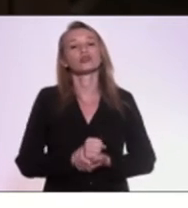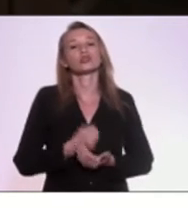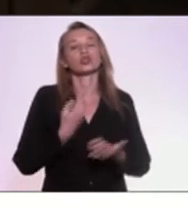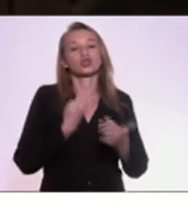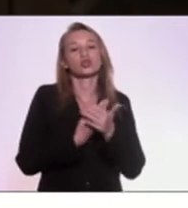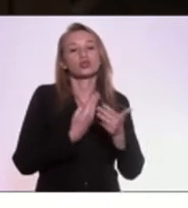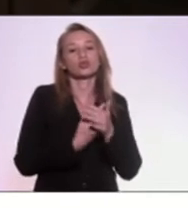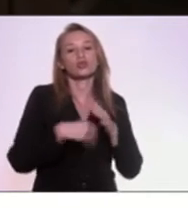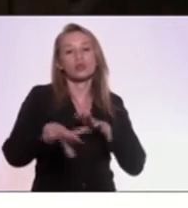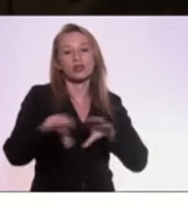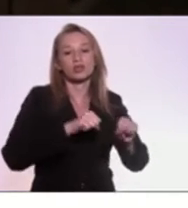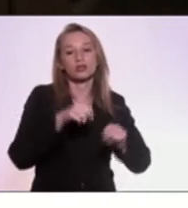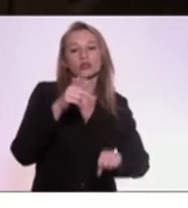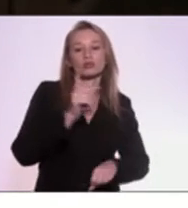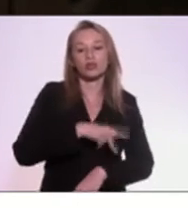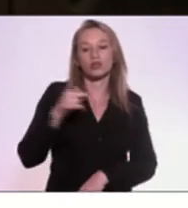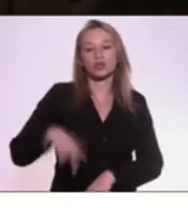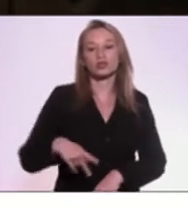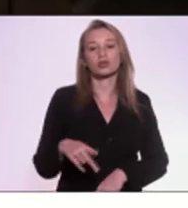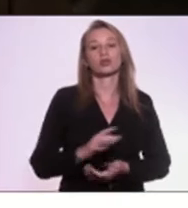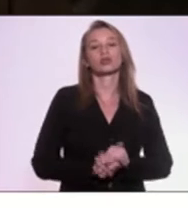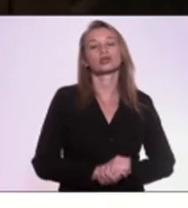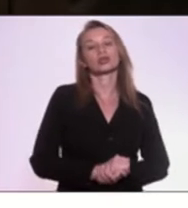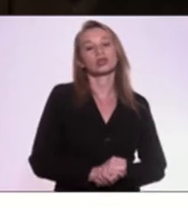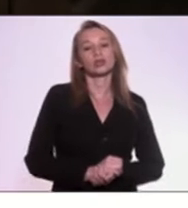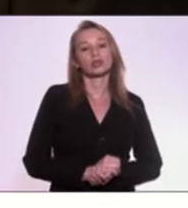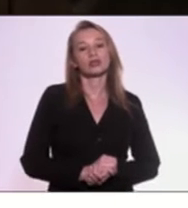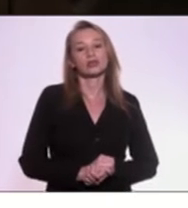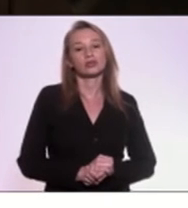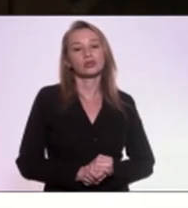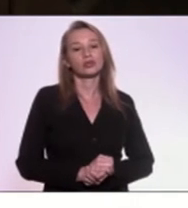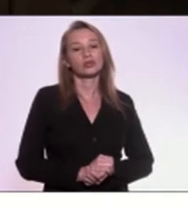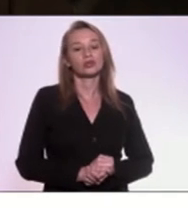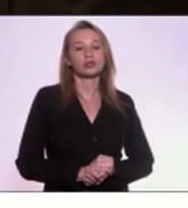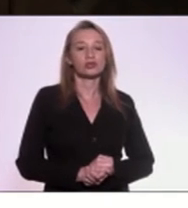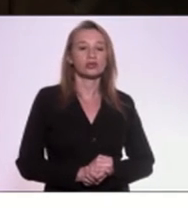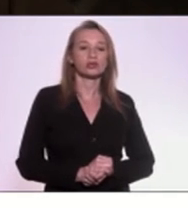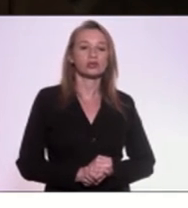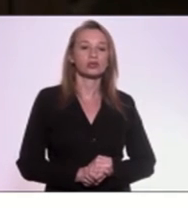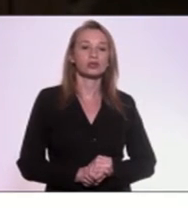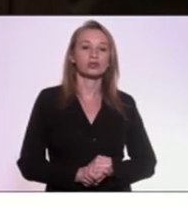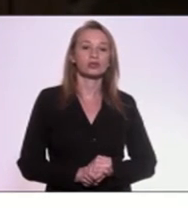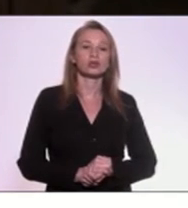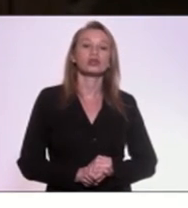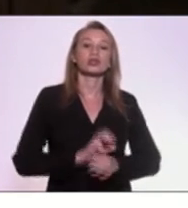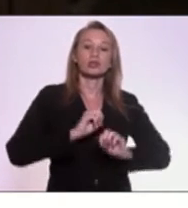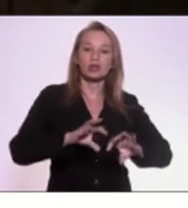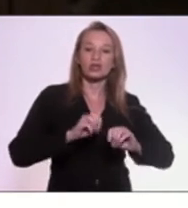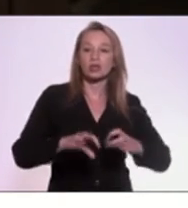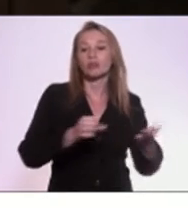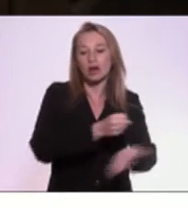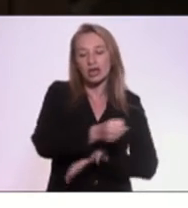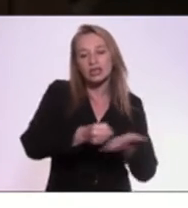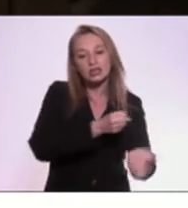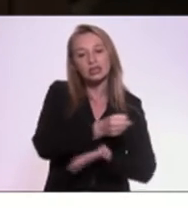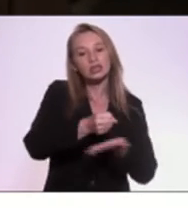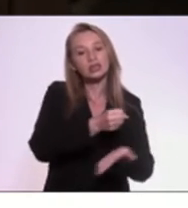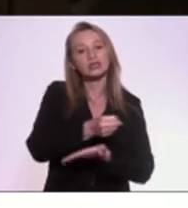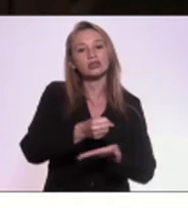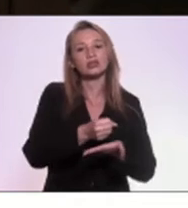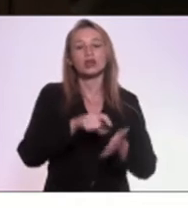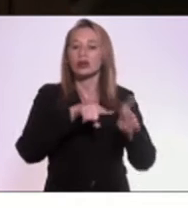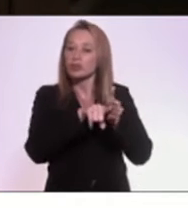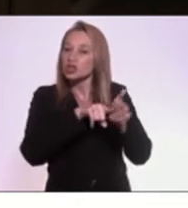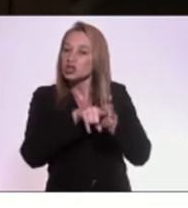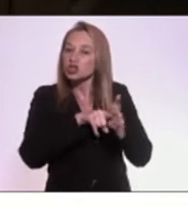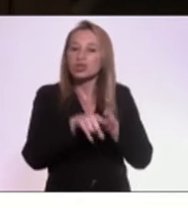sobre formação de professores e na formação propriamente dita de docentes para a educação básica, na